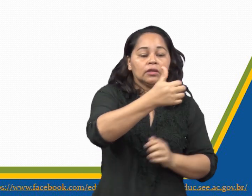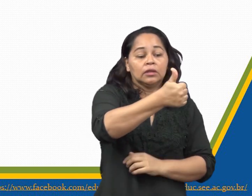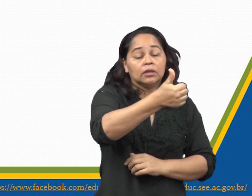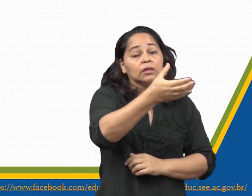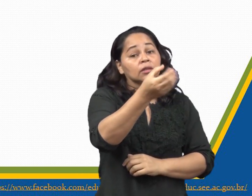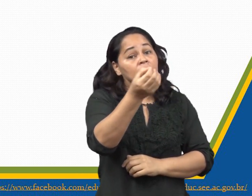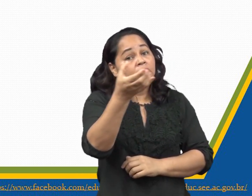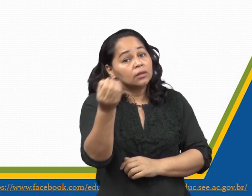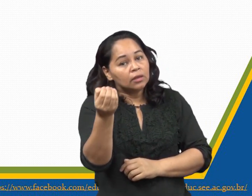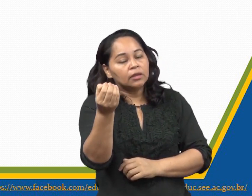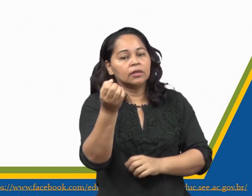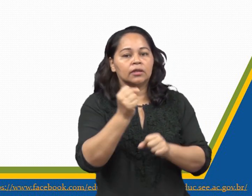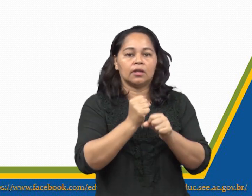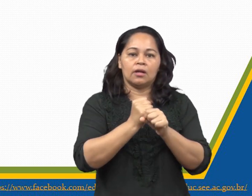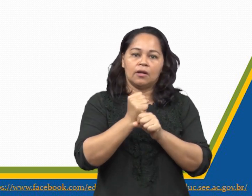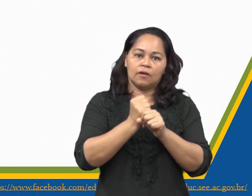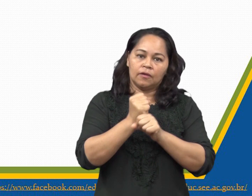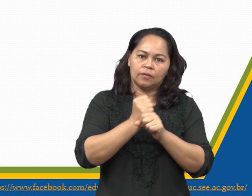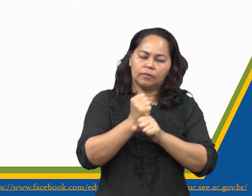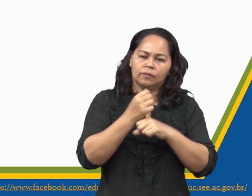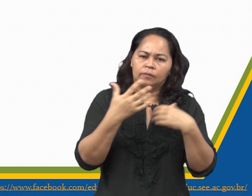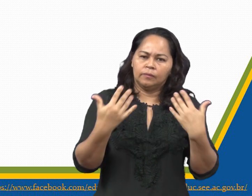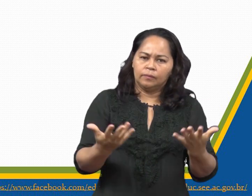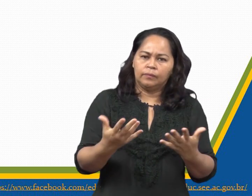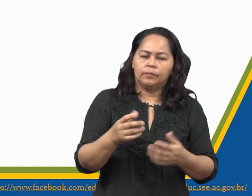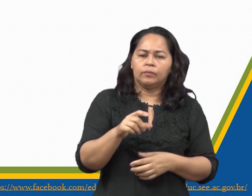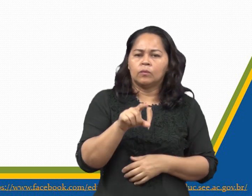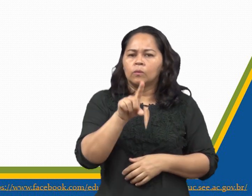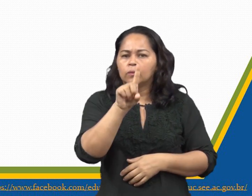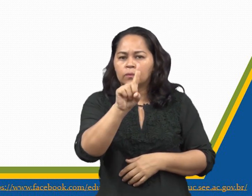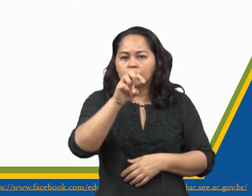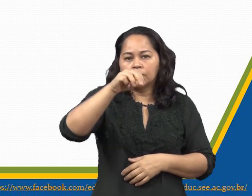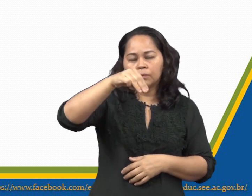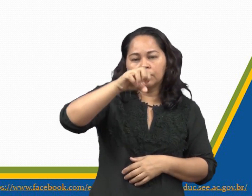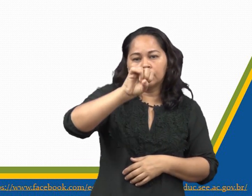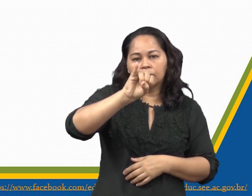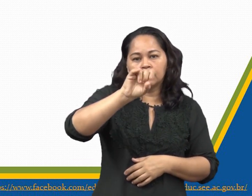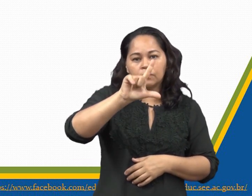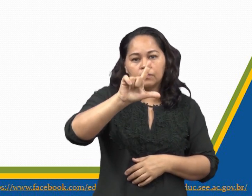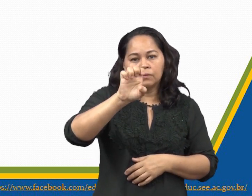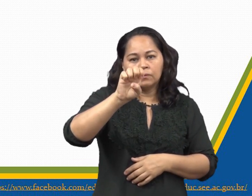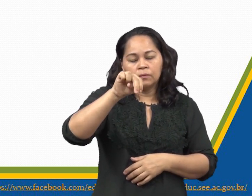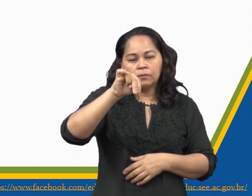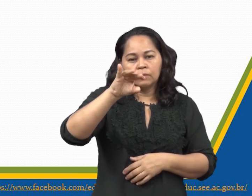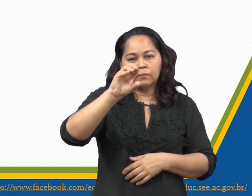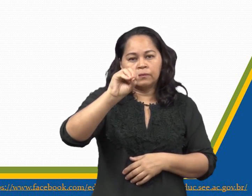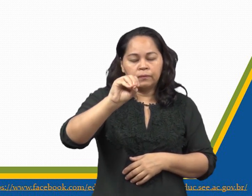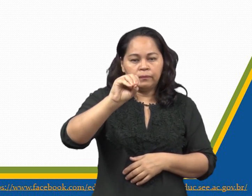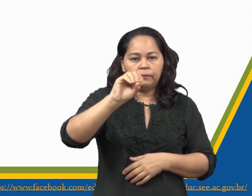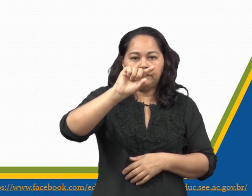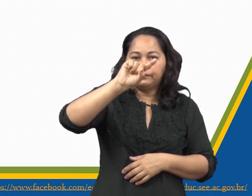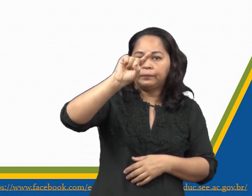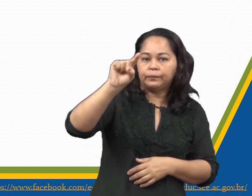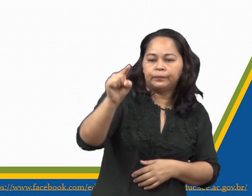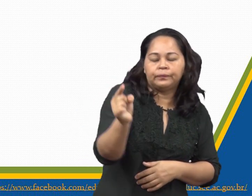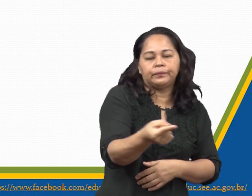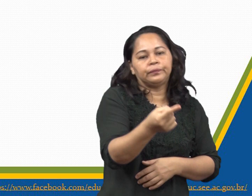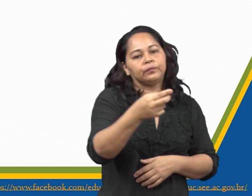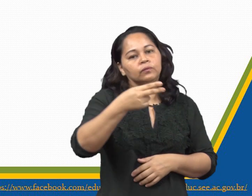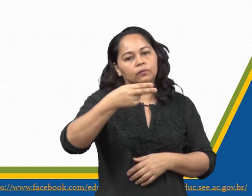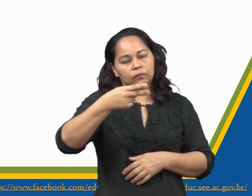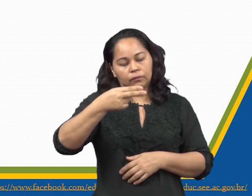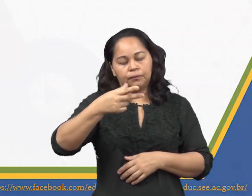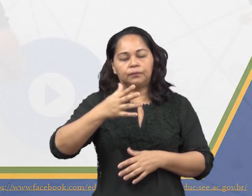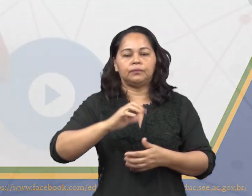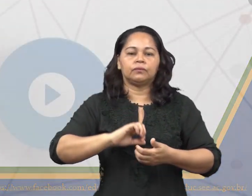anos. E um milênio é quanto tempo? 1000 anos. Um milênio é 1000 anos.